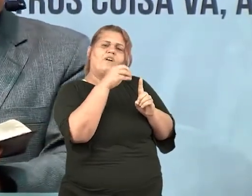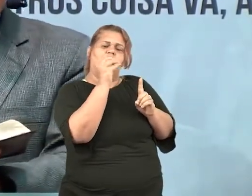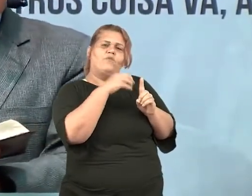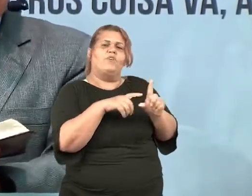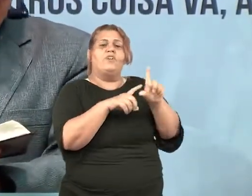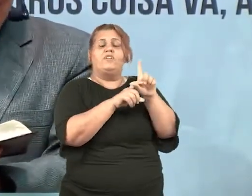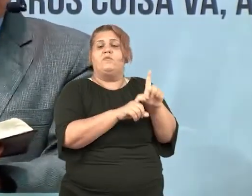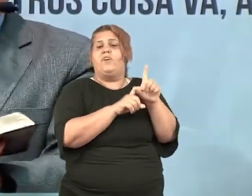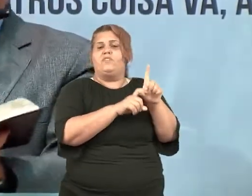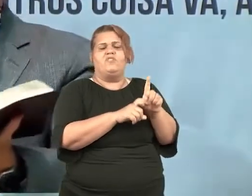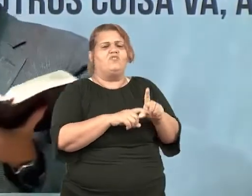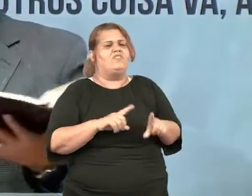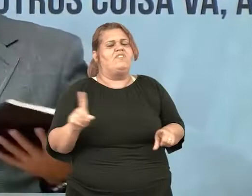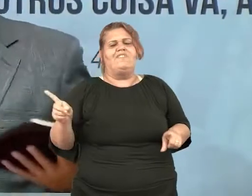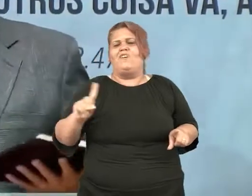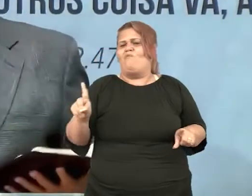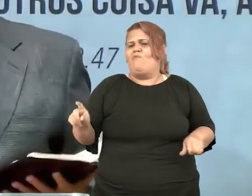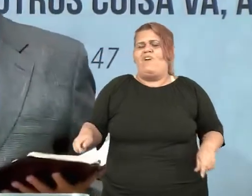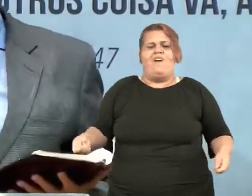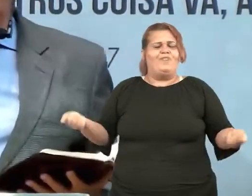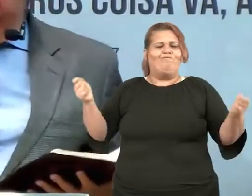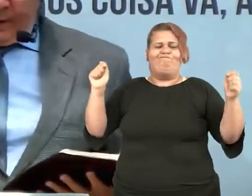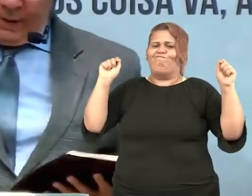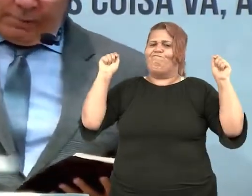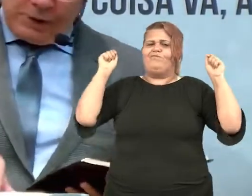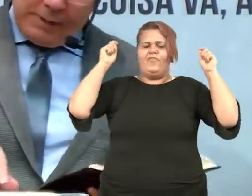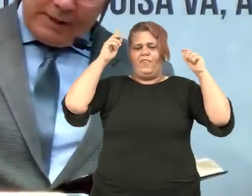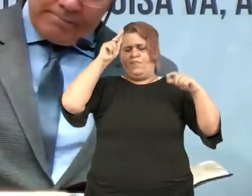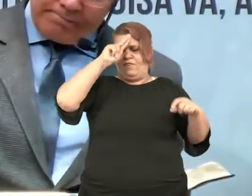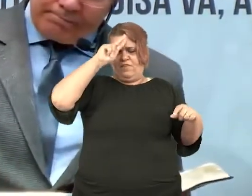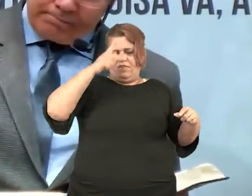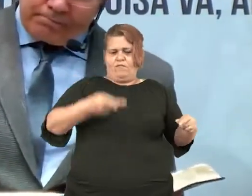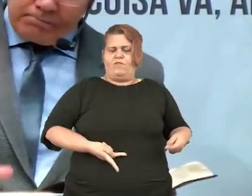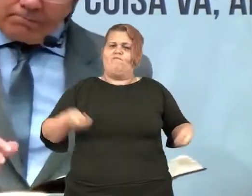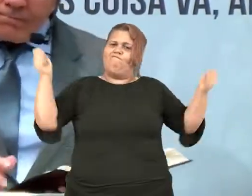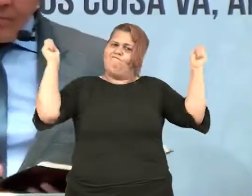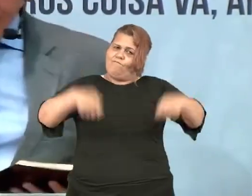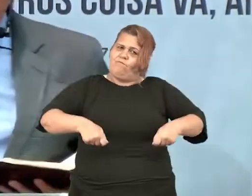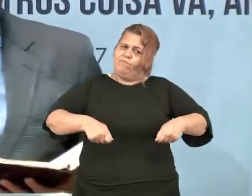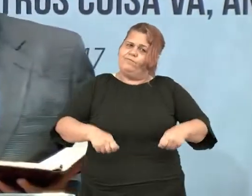dependente e não autossuficiente. Pois bem,